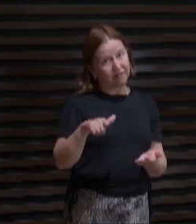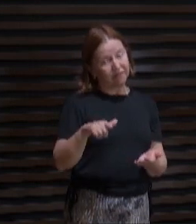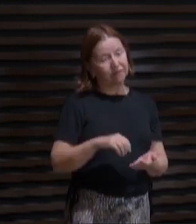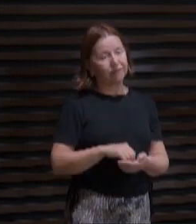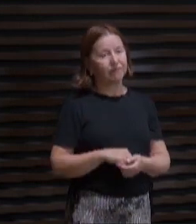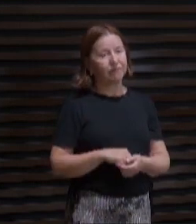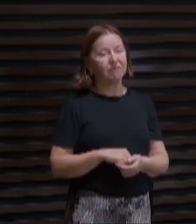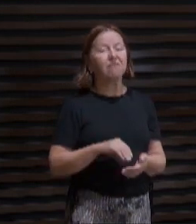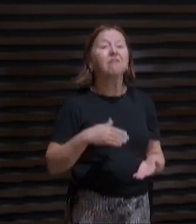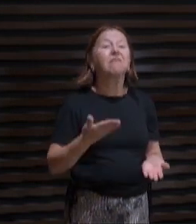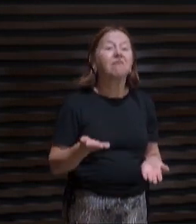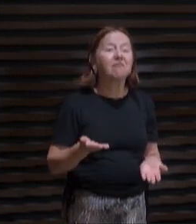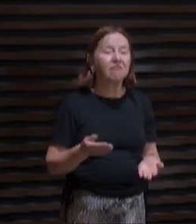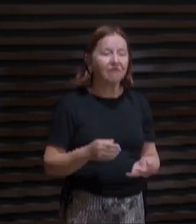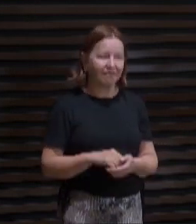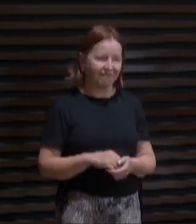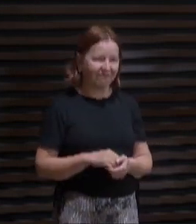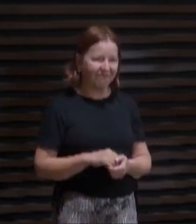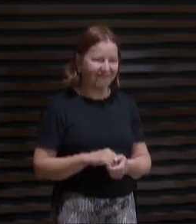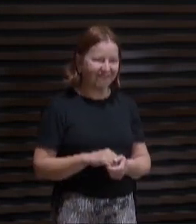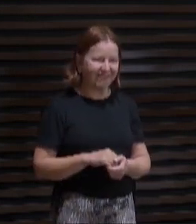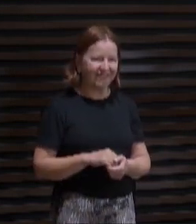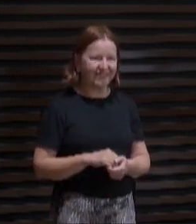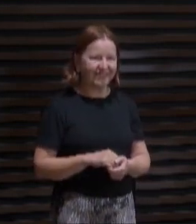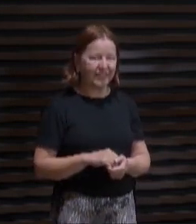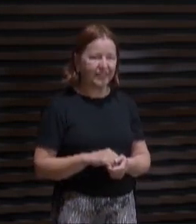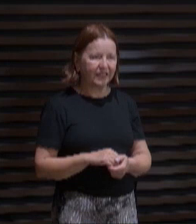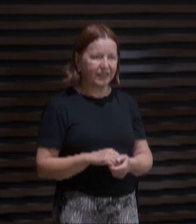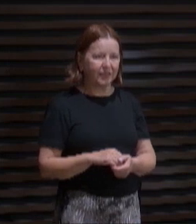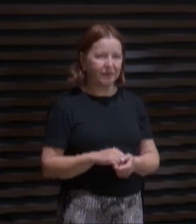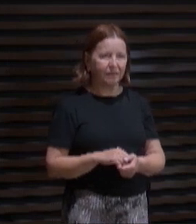e daí? O que tem a ver isso?